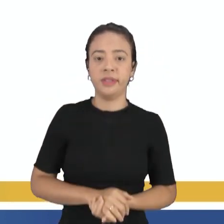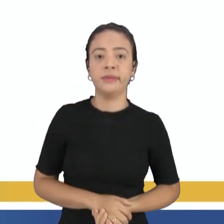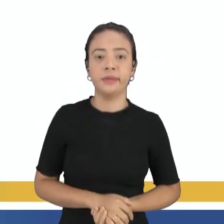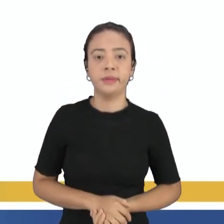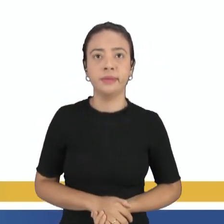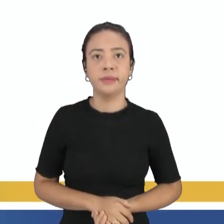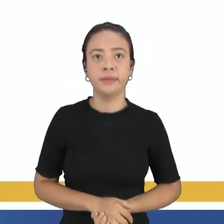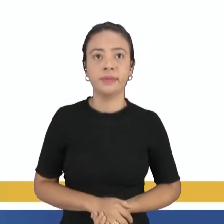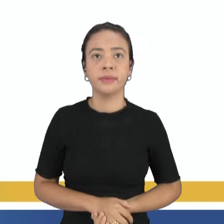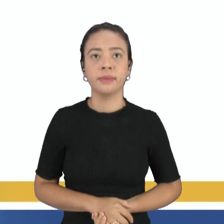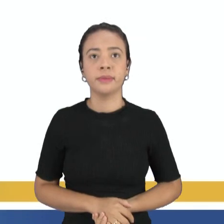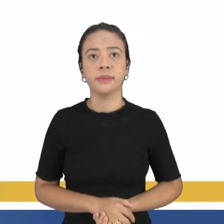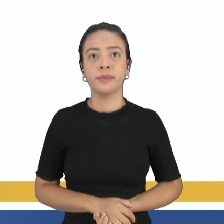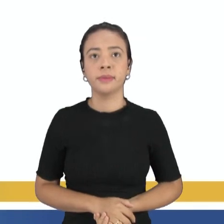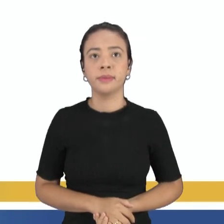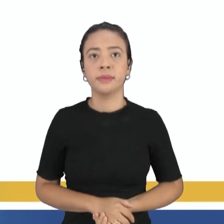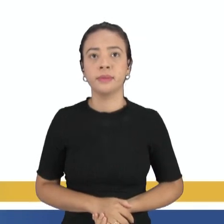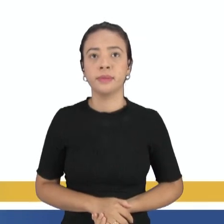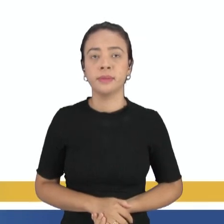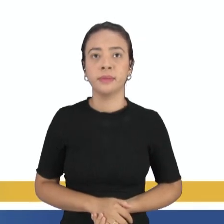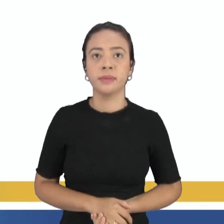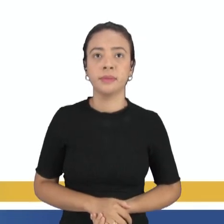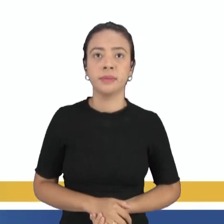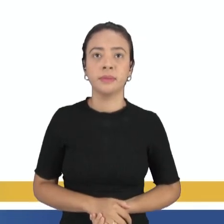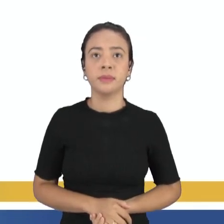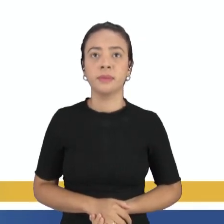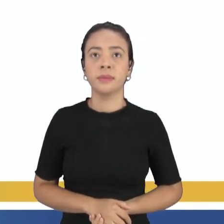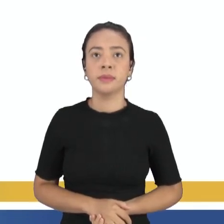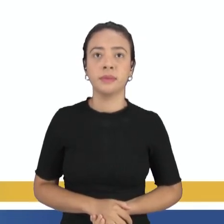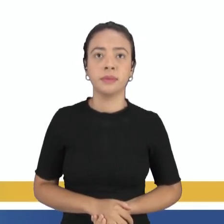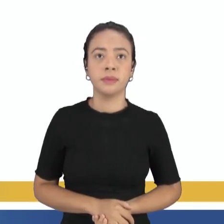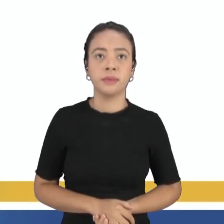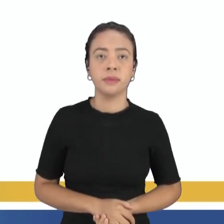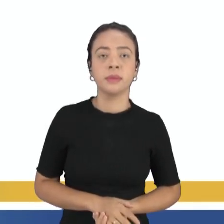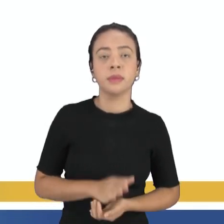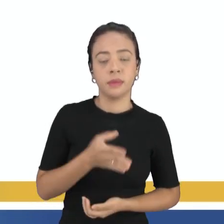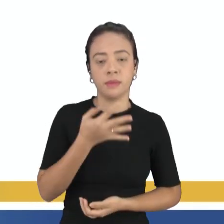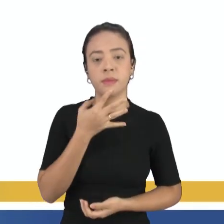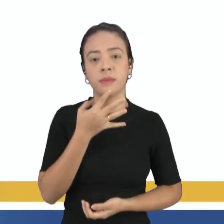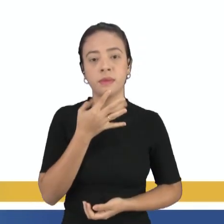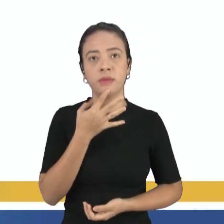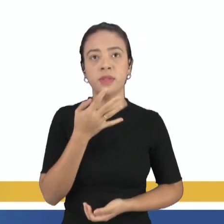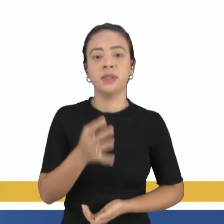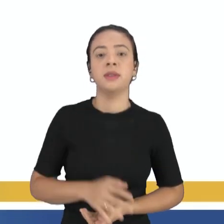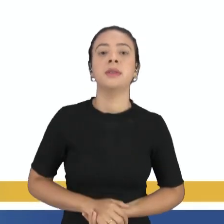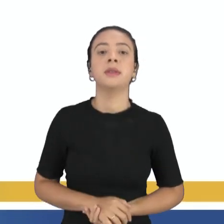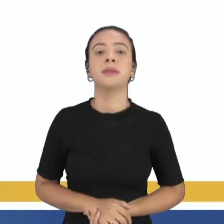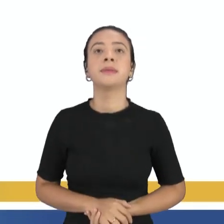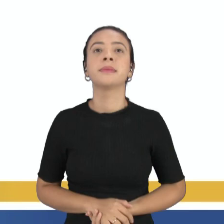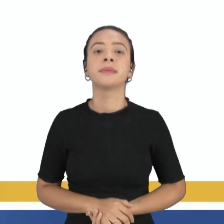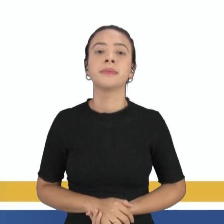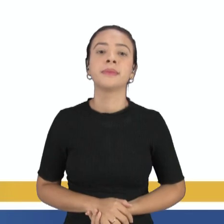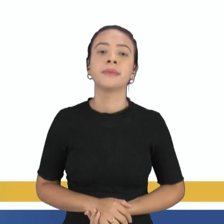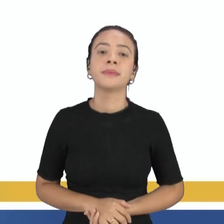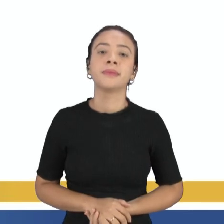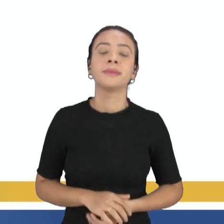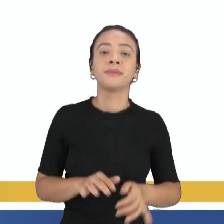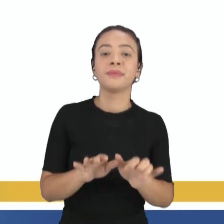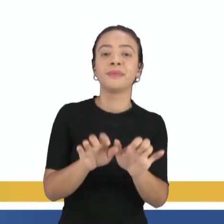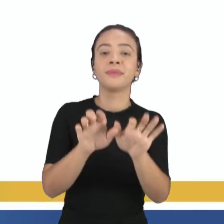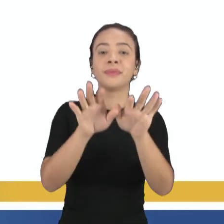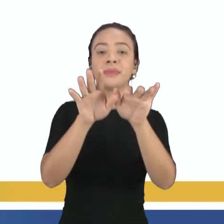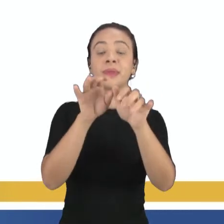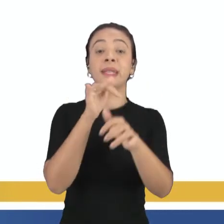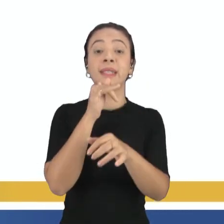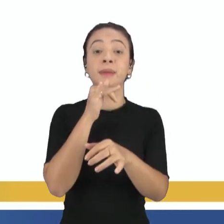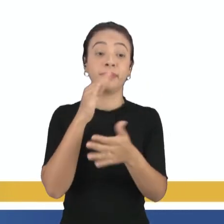como. Então, eu tenho. A gente sabe, já vimos um exemplo anterior, né, da borboleta, mas